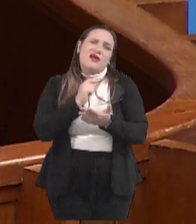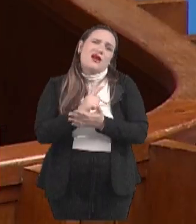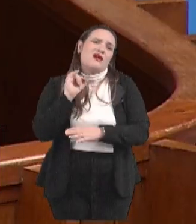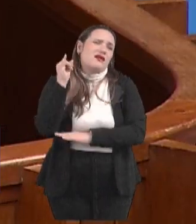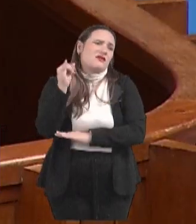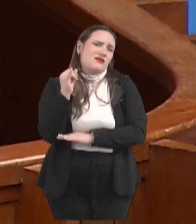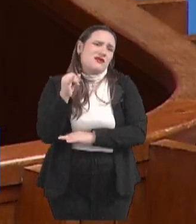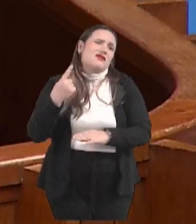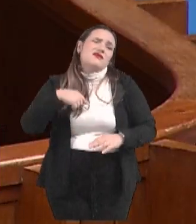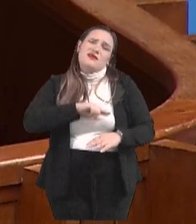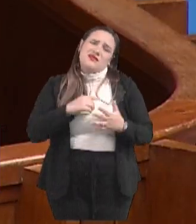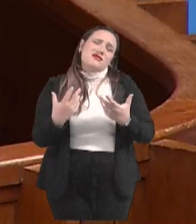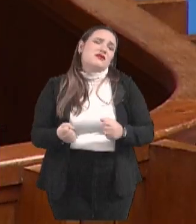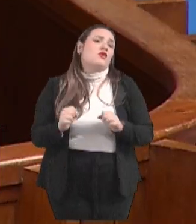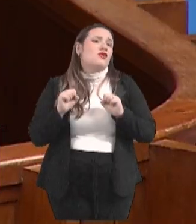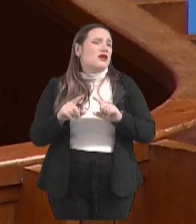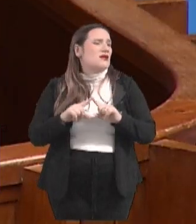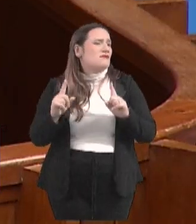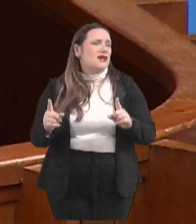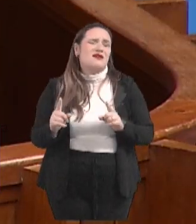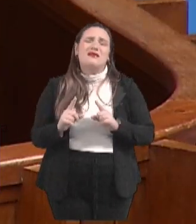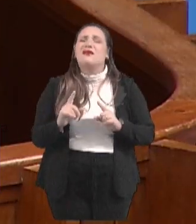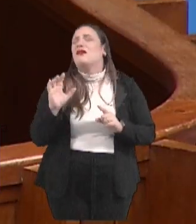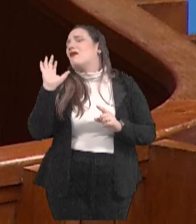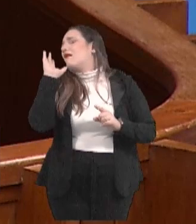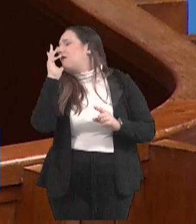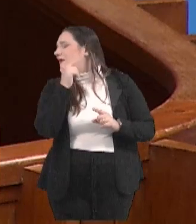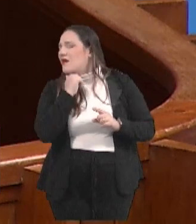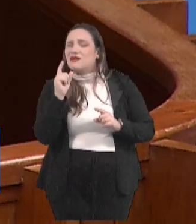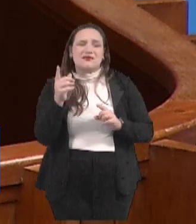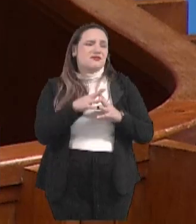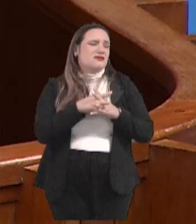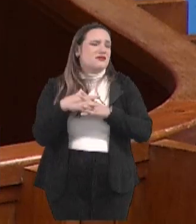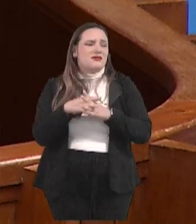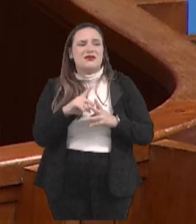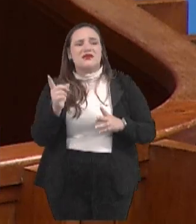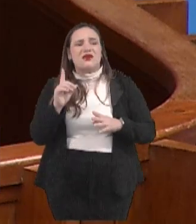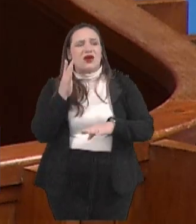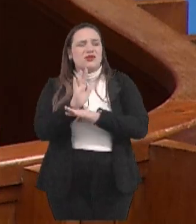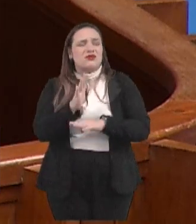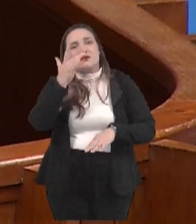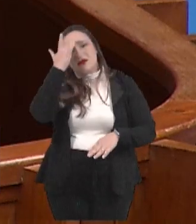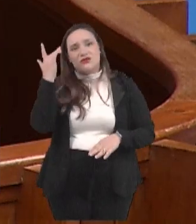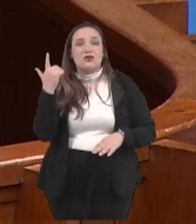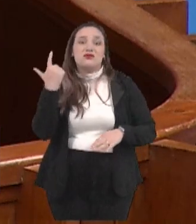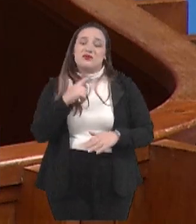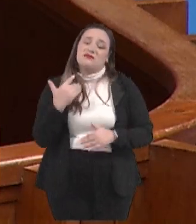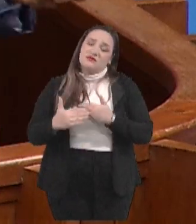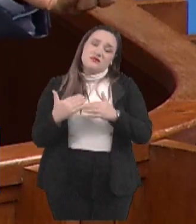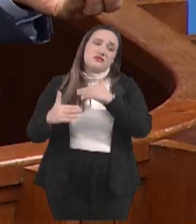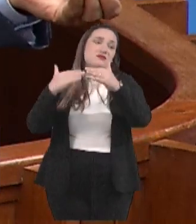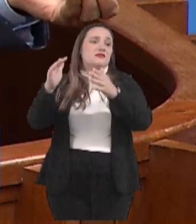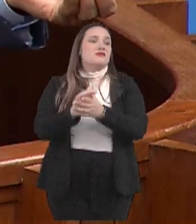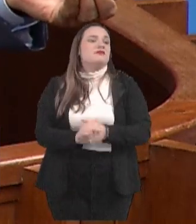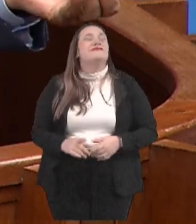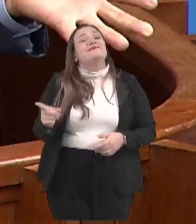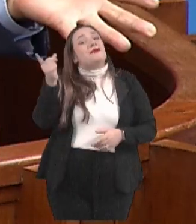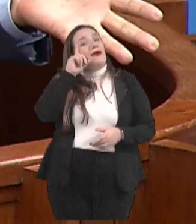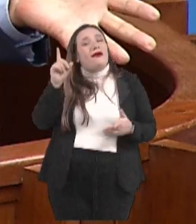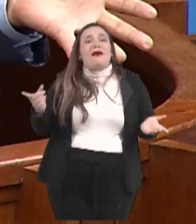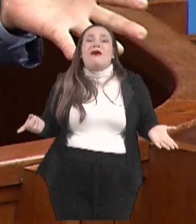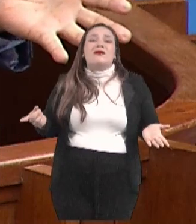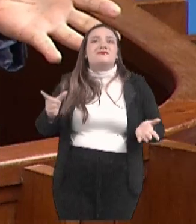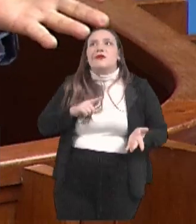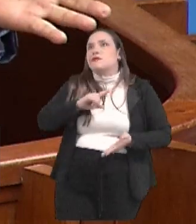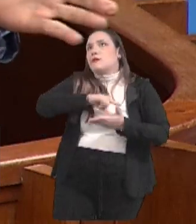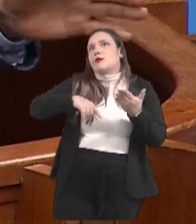tributária absurda, mas sem burocracia, ajudando as pessoas a caminhar, porque todo dia surge